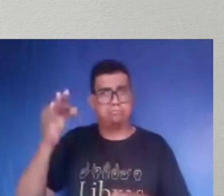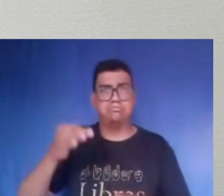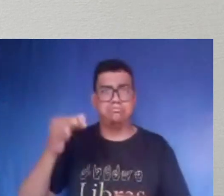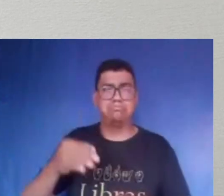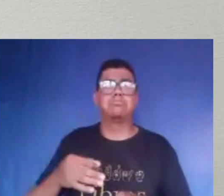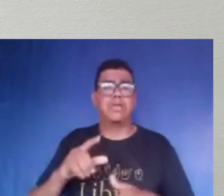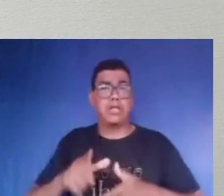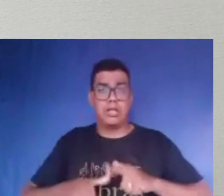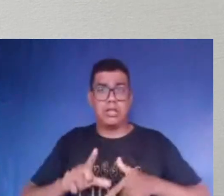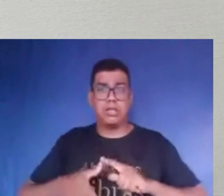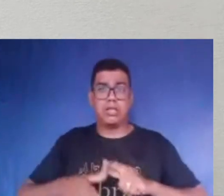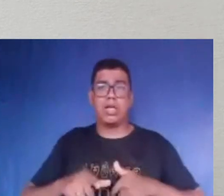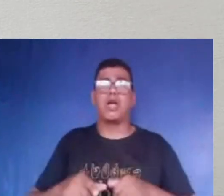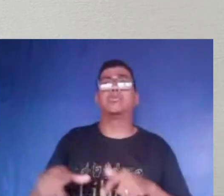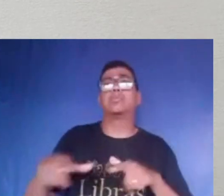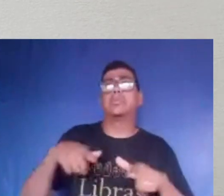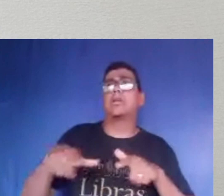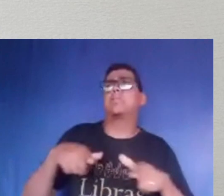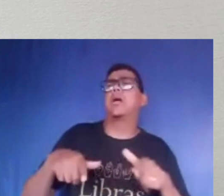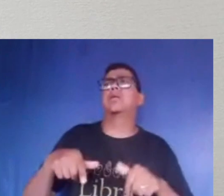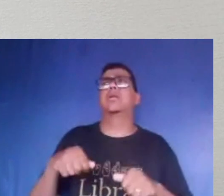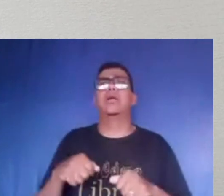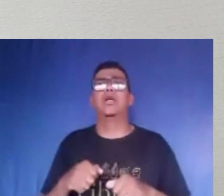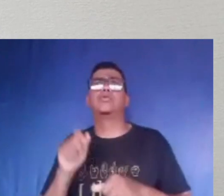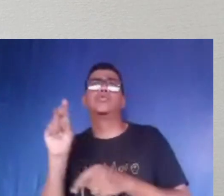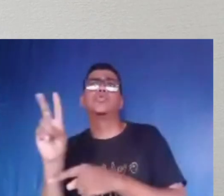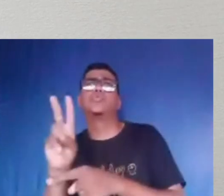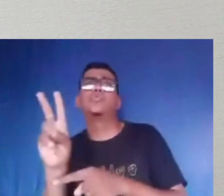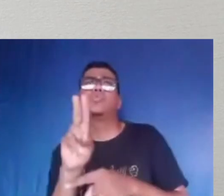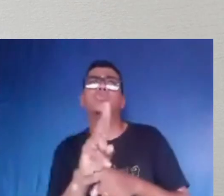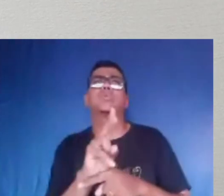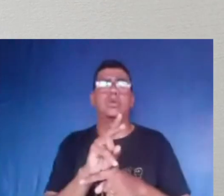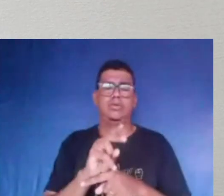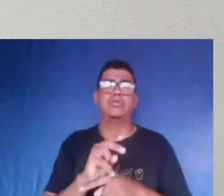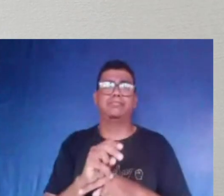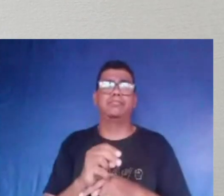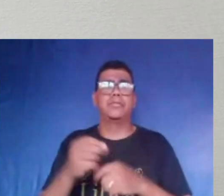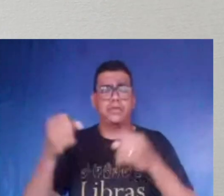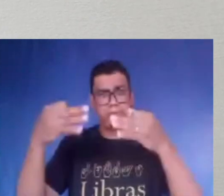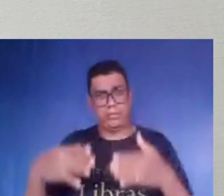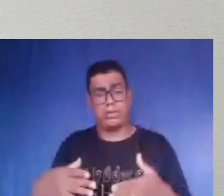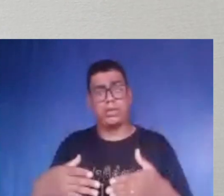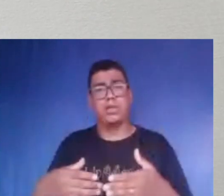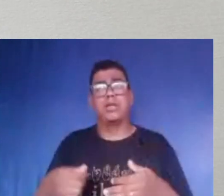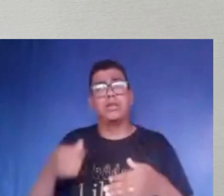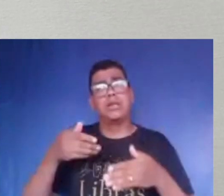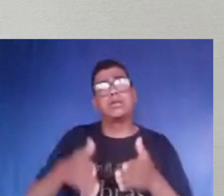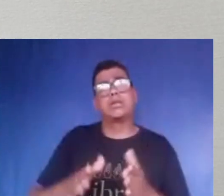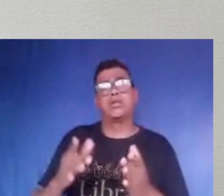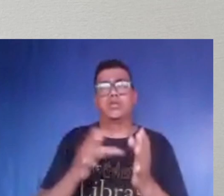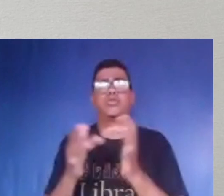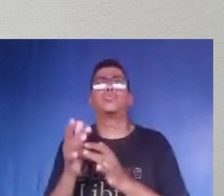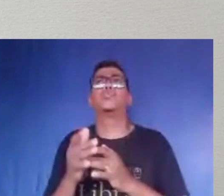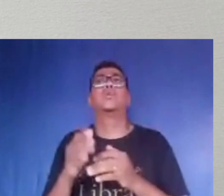terra de Israel, né, onde nós conhecemos tantas histórias, né, sobre a vida, sobre o nascimento de Jesus, e lá eles estão muito